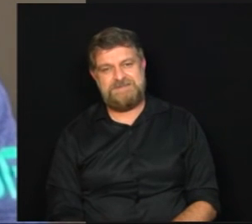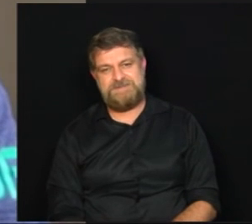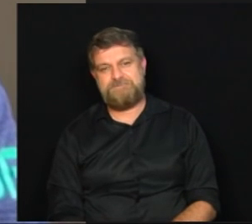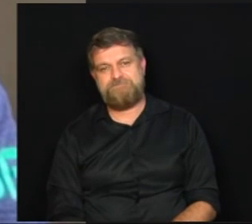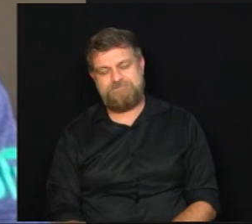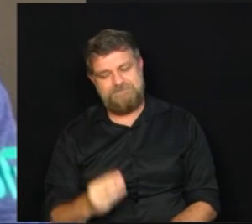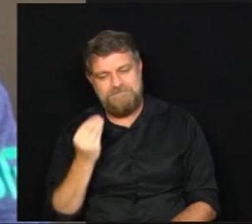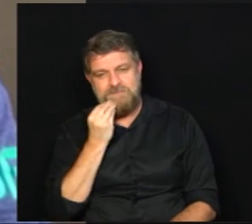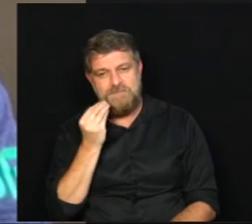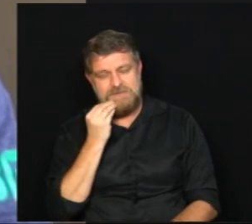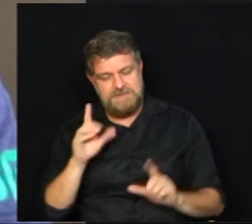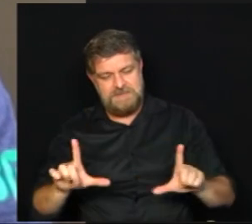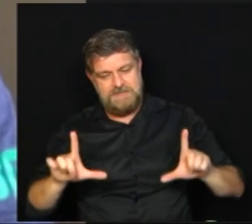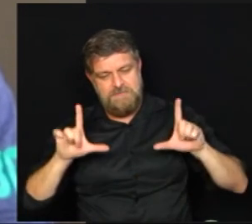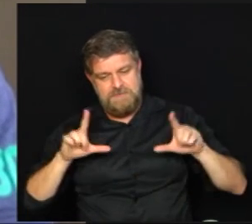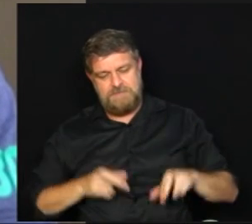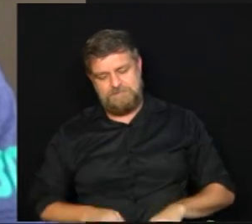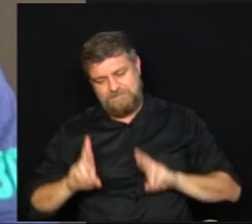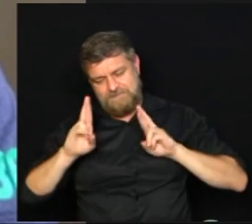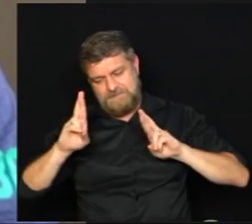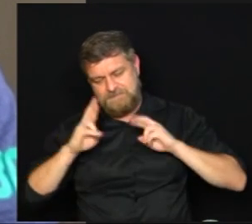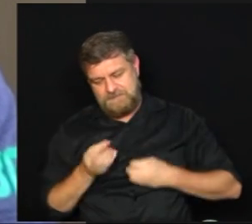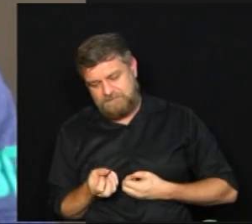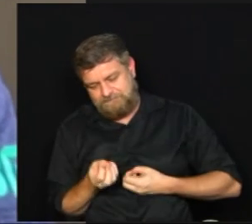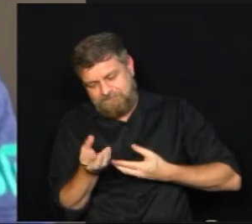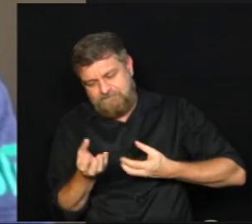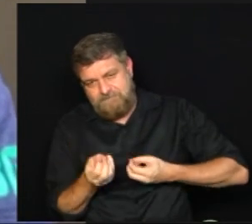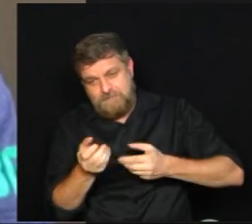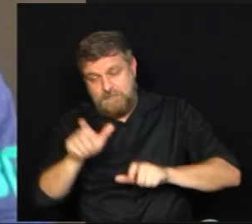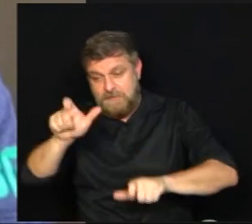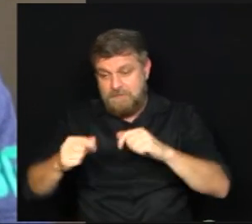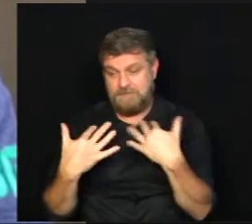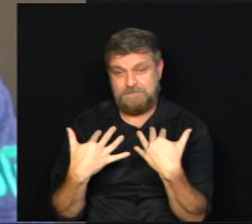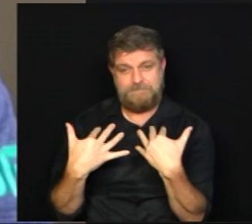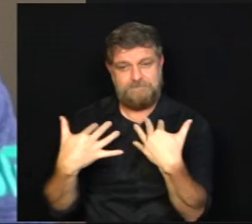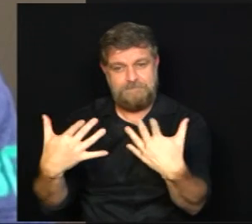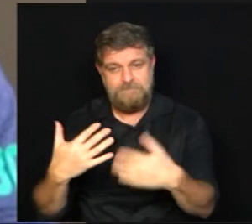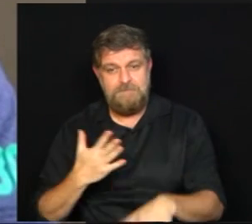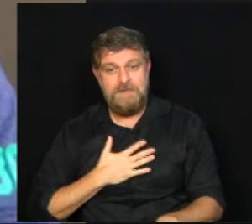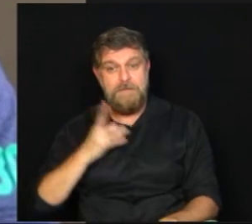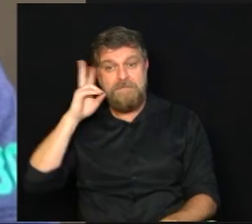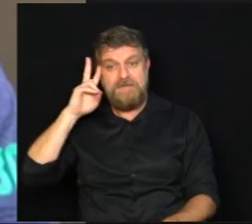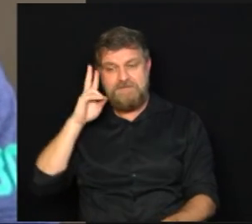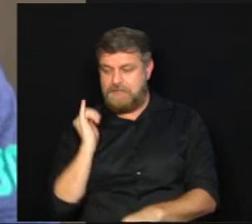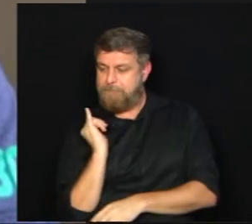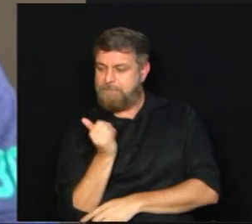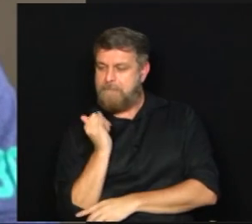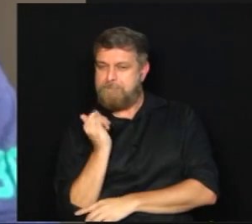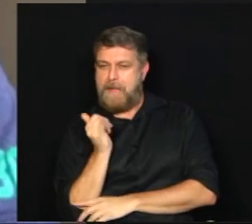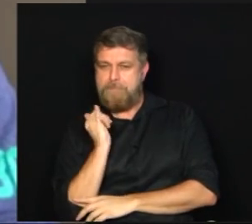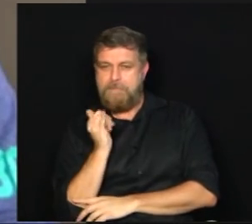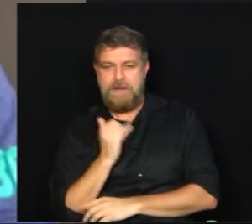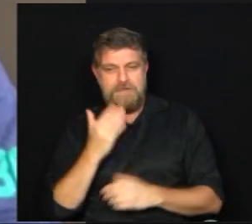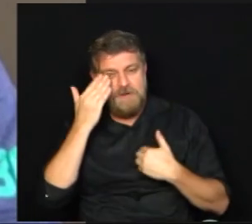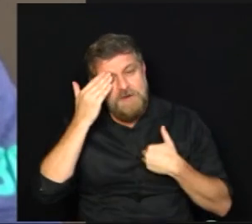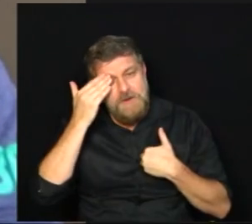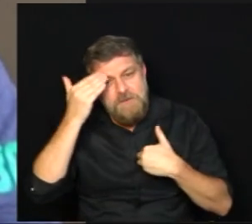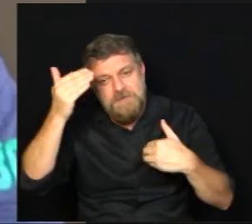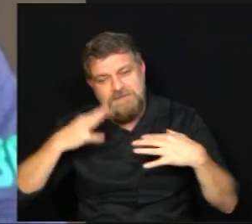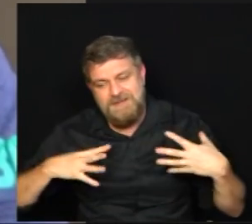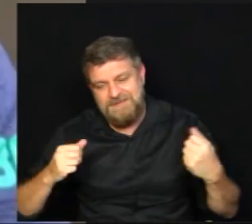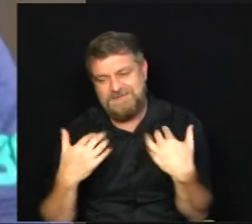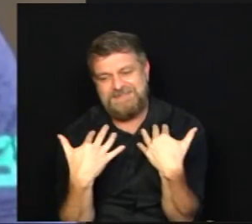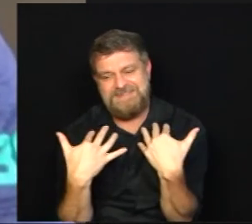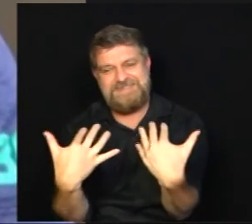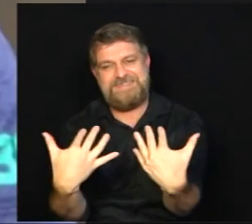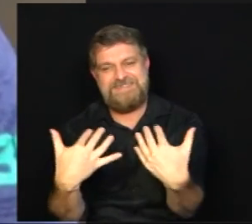pela oportunidade aqui. Espero ter alcançado as pessoas com a minha história e muito obrigada mesmo por todo mundo que